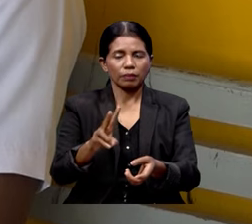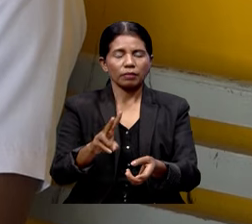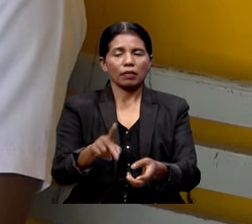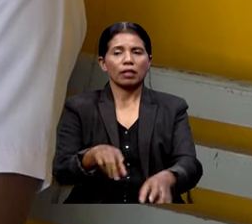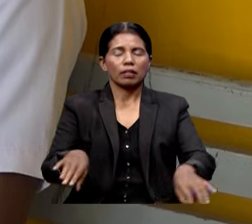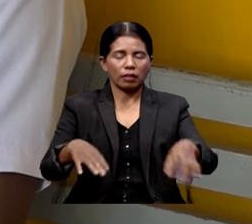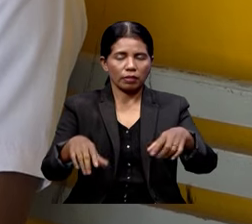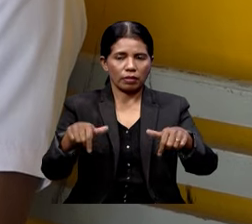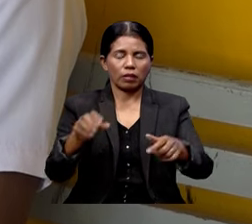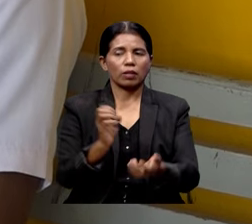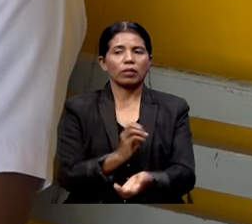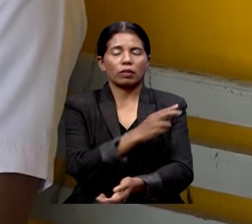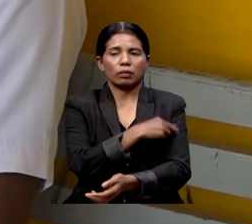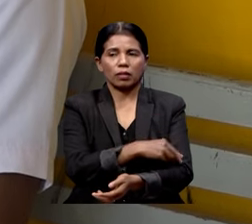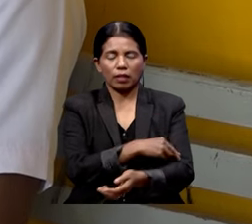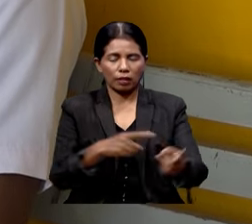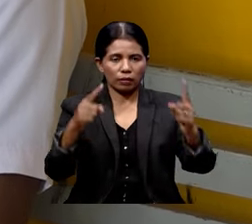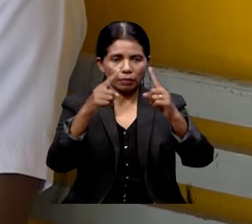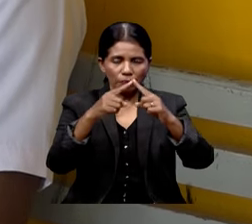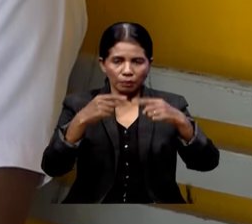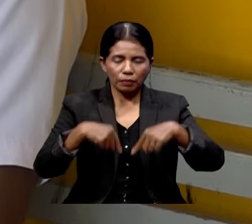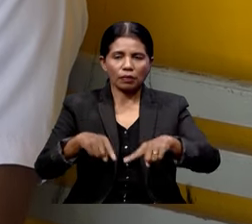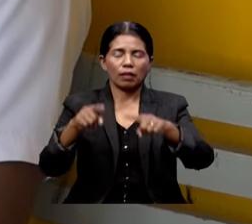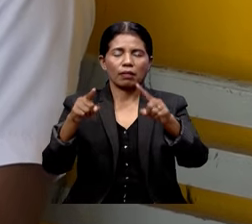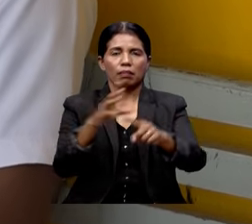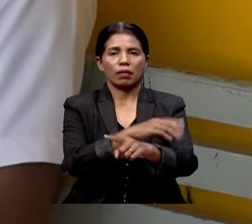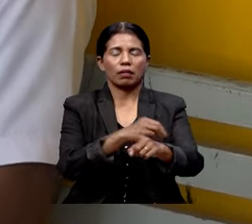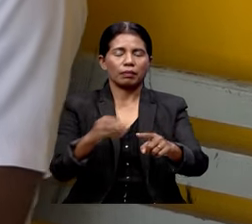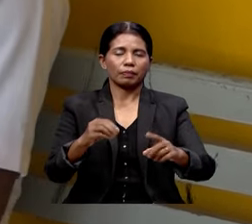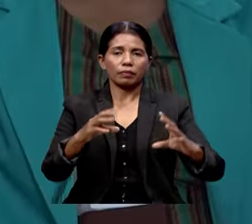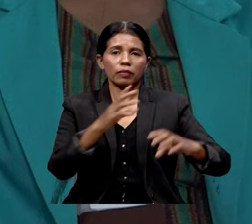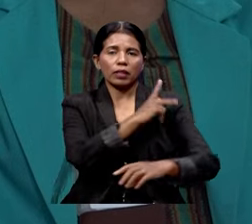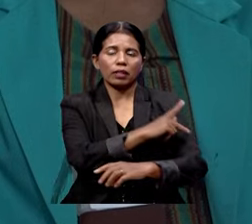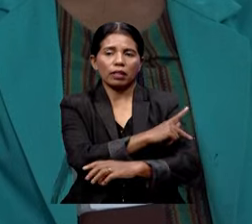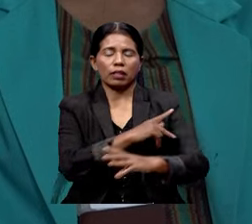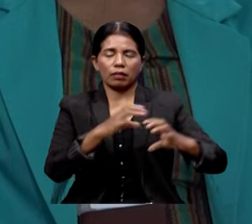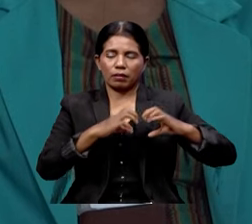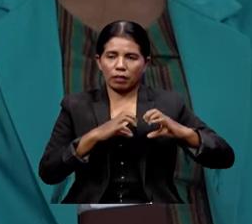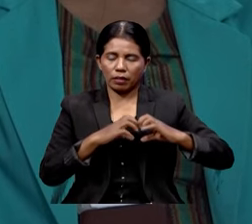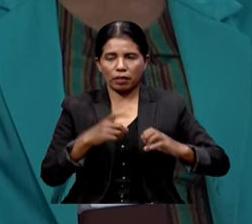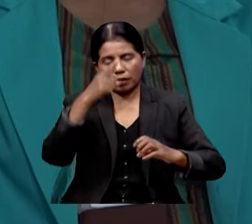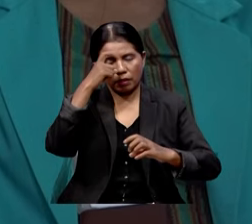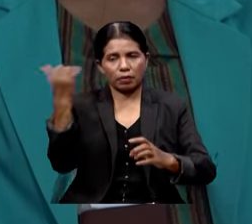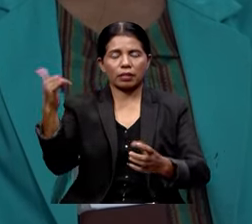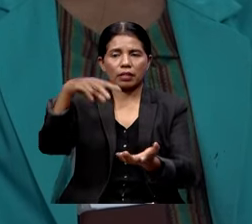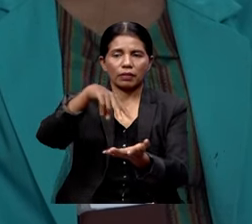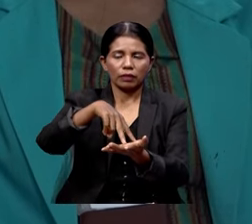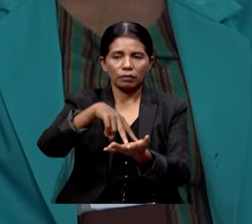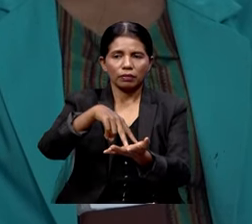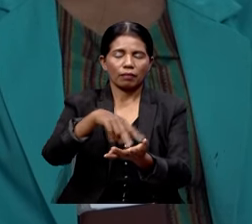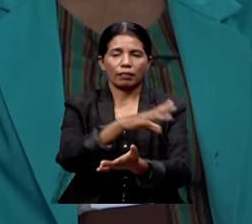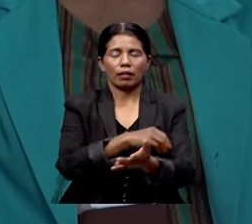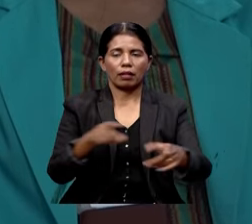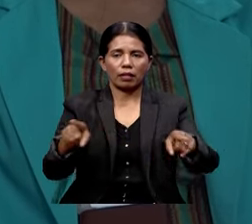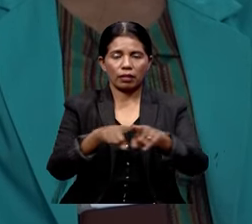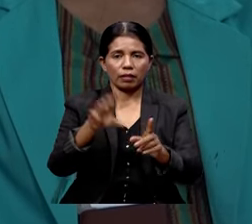fahe tempo ba iha klinik kurasau ne tamba momento ne basira establece keda ho saiha nesa